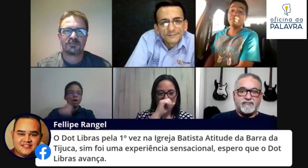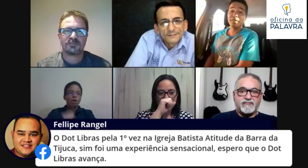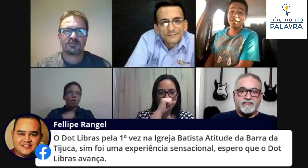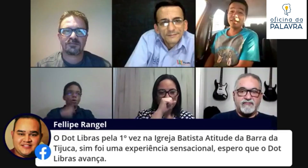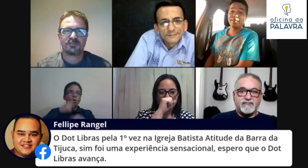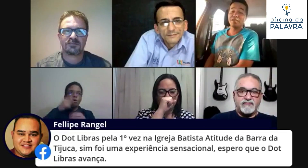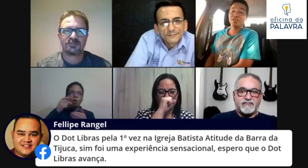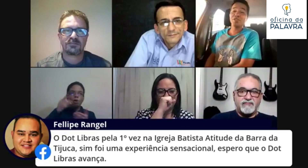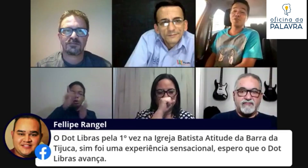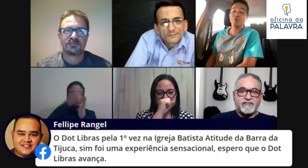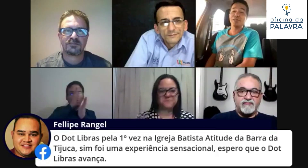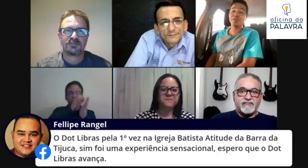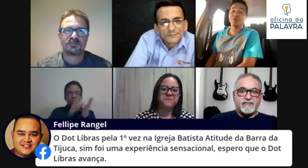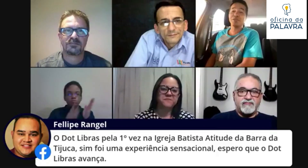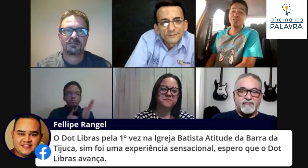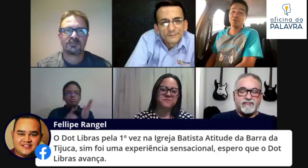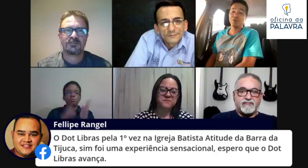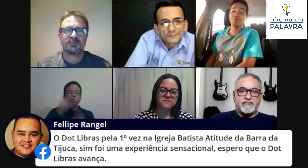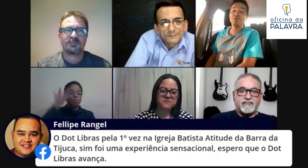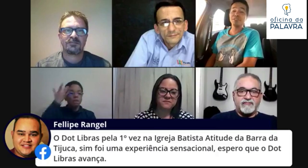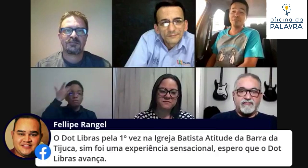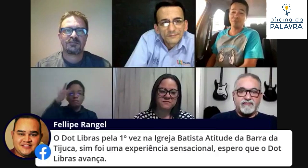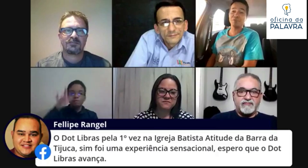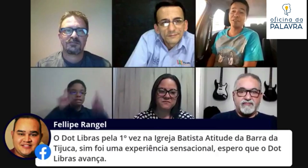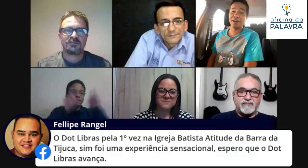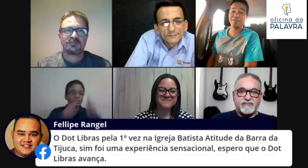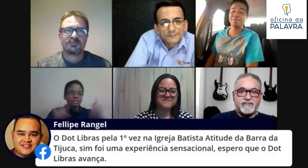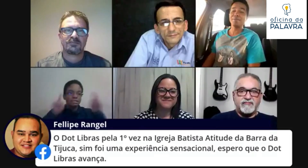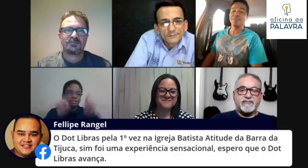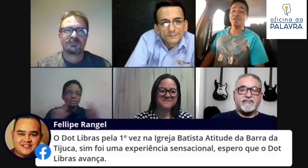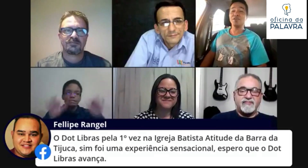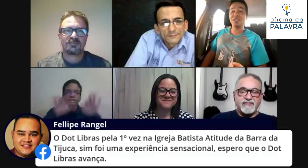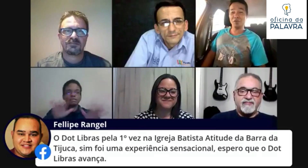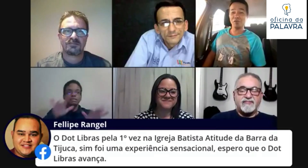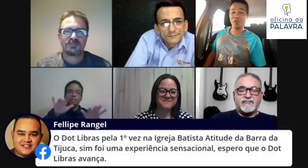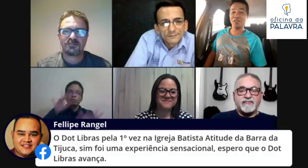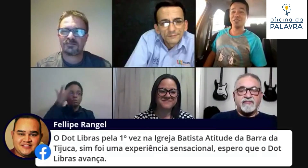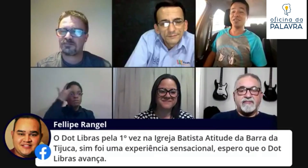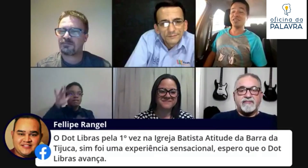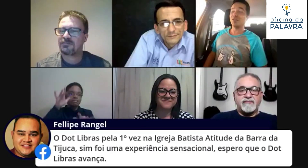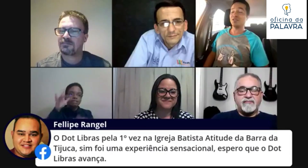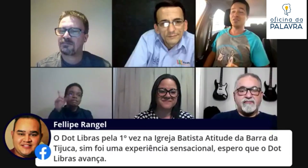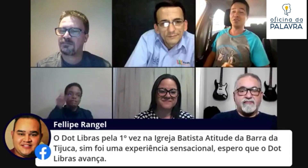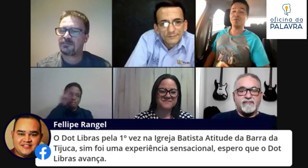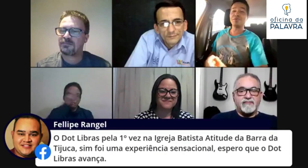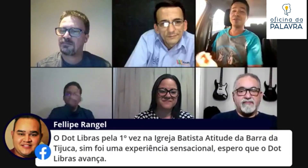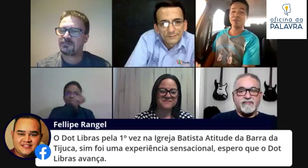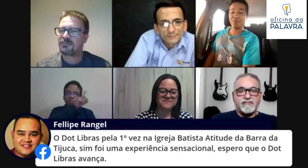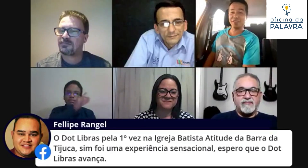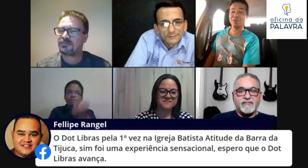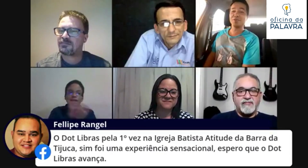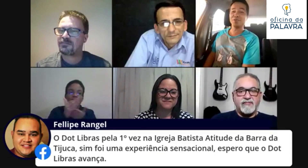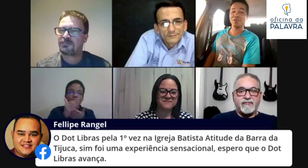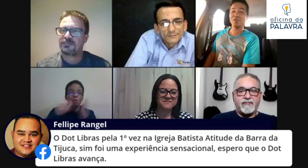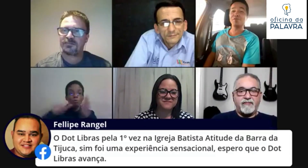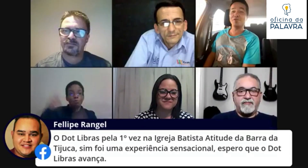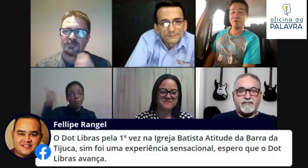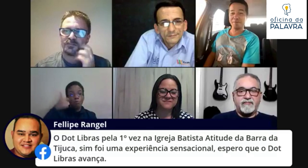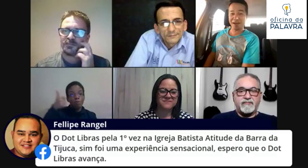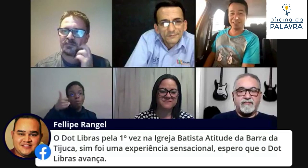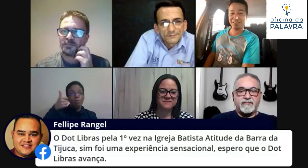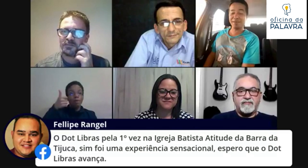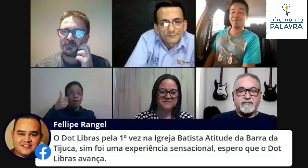não sabia mexer no computador, então eu tive muita dificuldade. E aí, o que eu fiz? Eu tive que primeiro fazer um curso